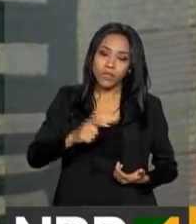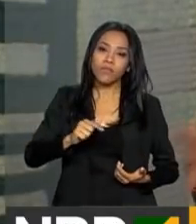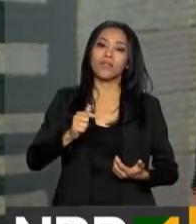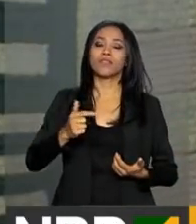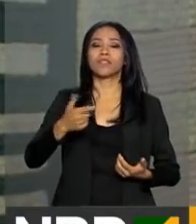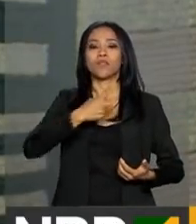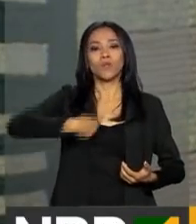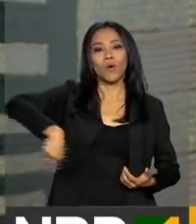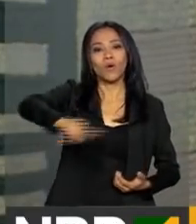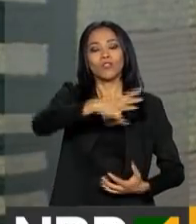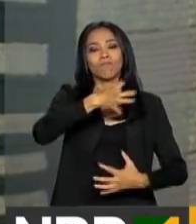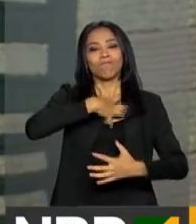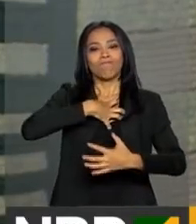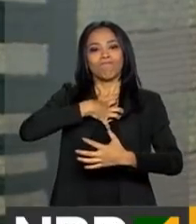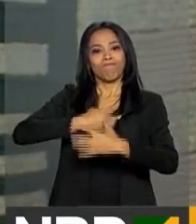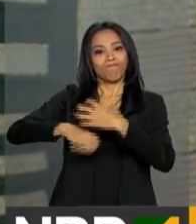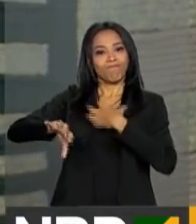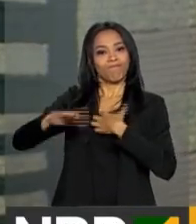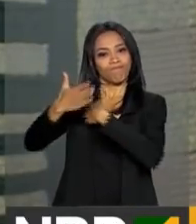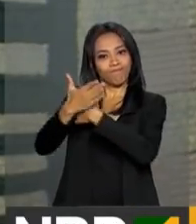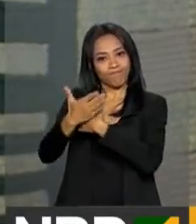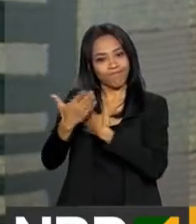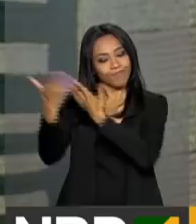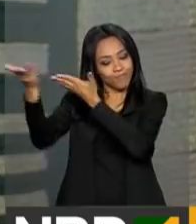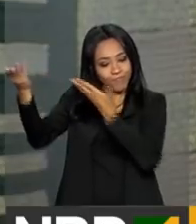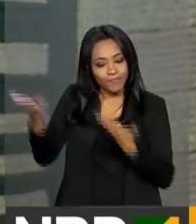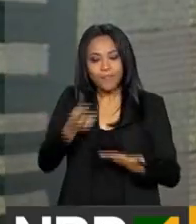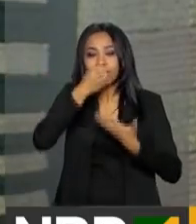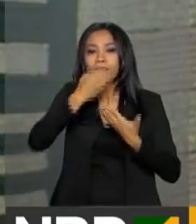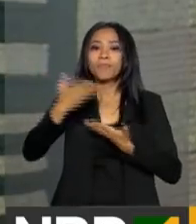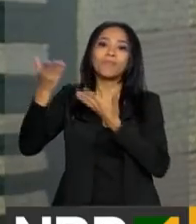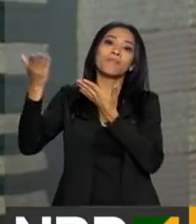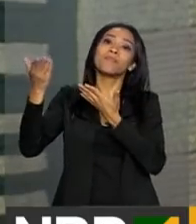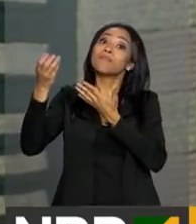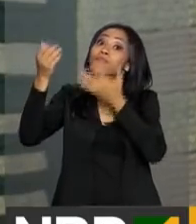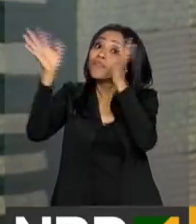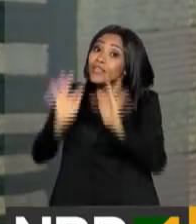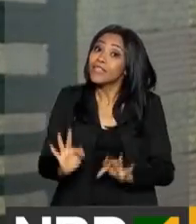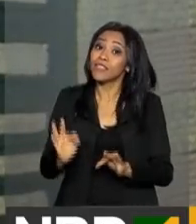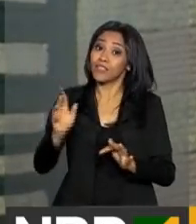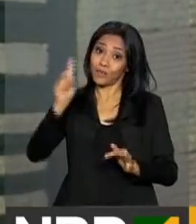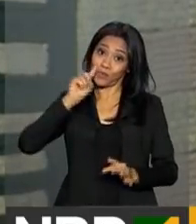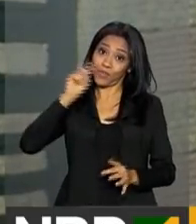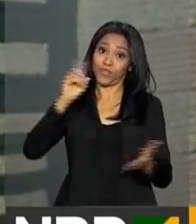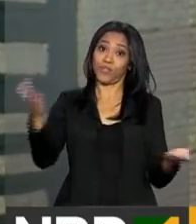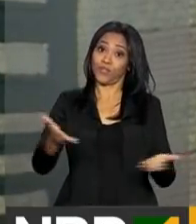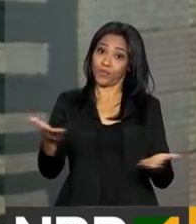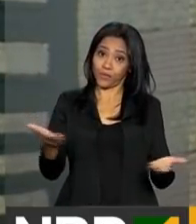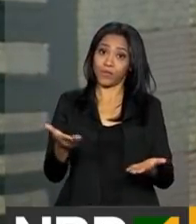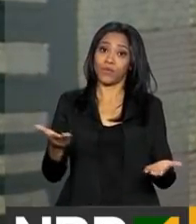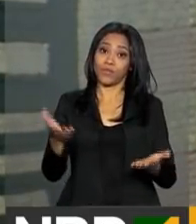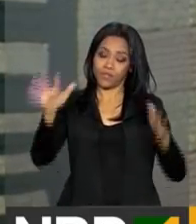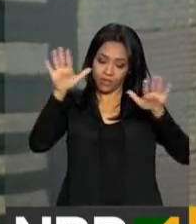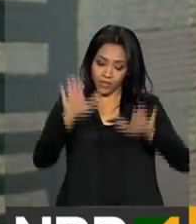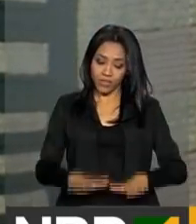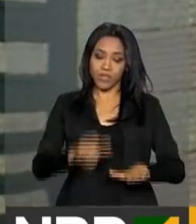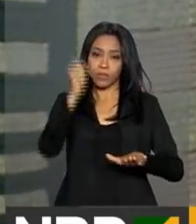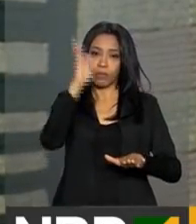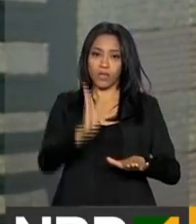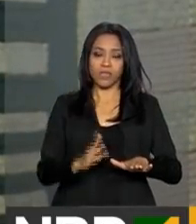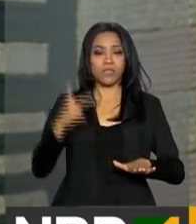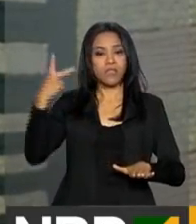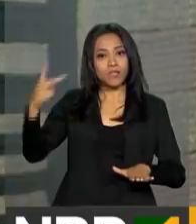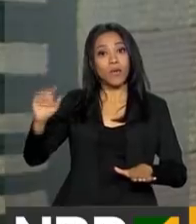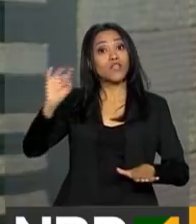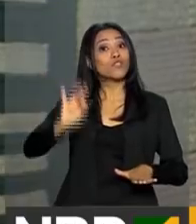nossa calorosa acolhida. Sejam muito felizes no dia de hoje, porque a sua estada no Brasil é